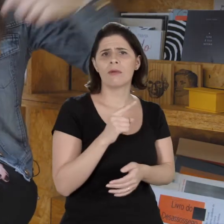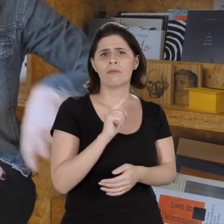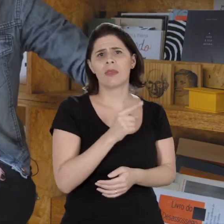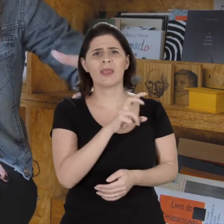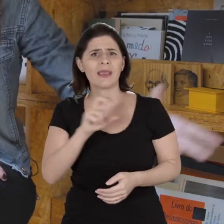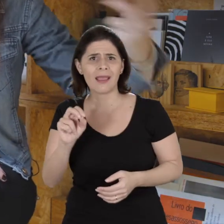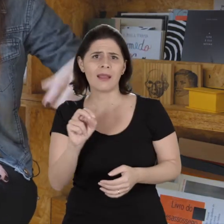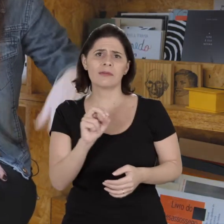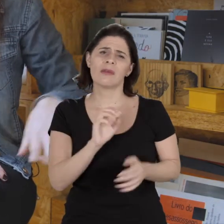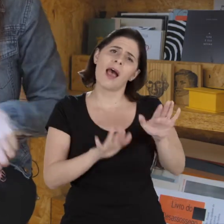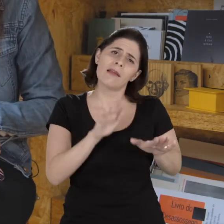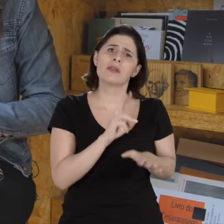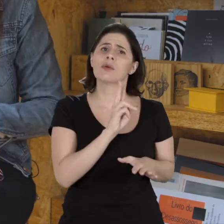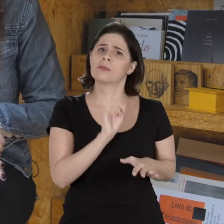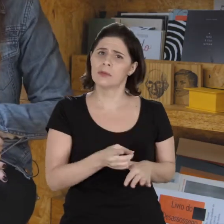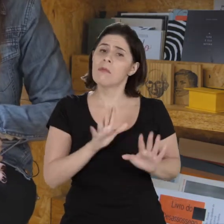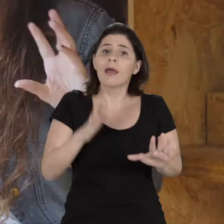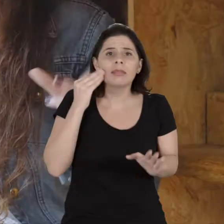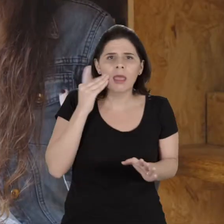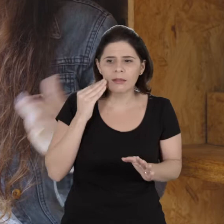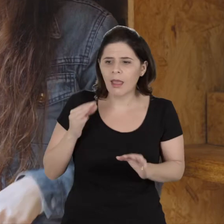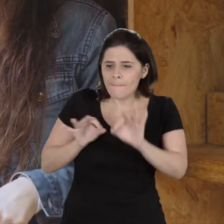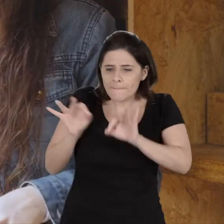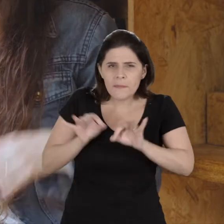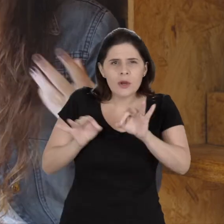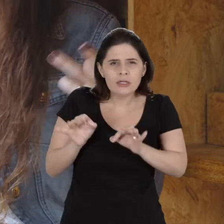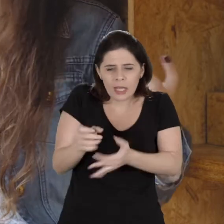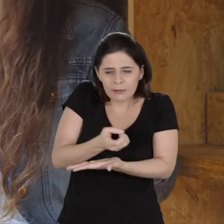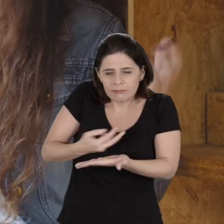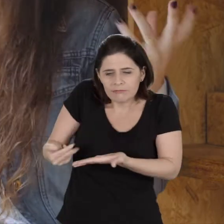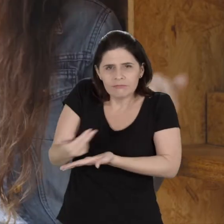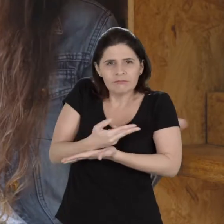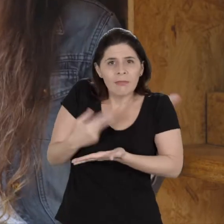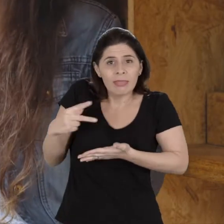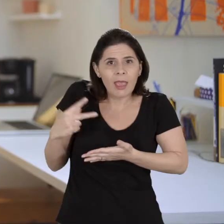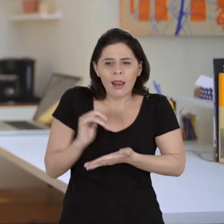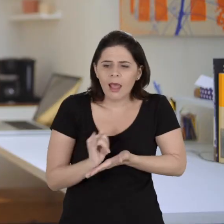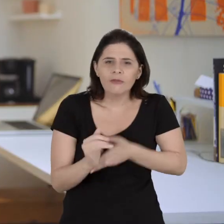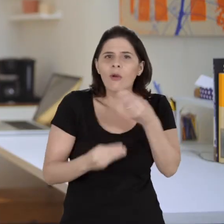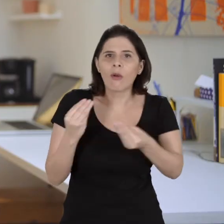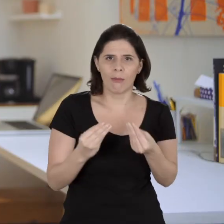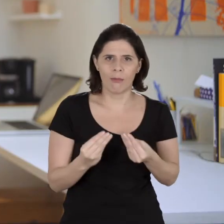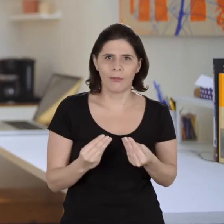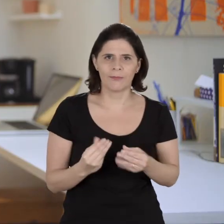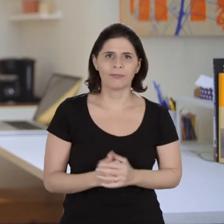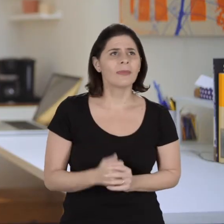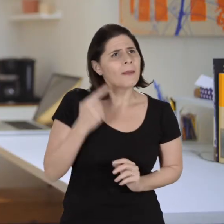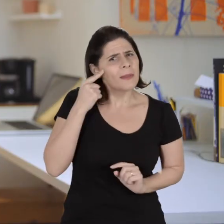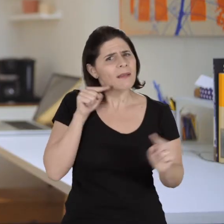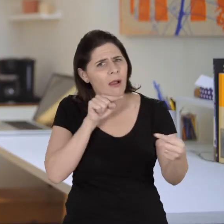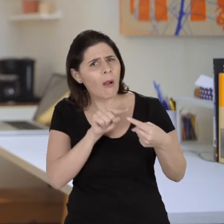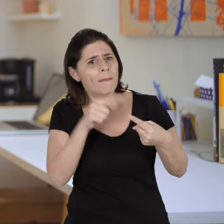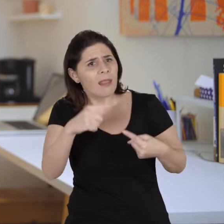gente sempre tenta incorporar o projeto gráfico, trazer o aspecto narrativo, né, do formato. Pensado de acordo com o que aquele